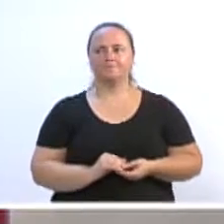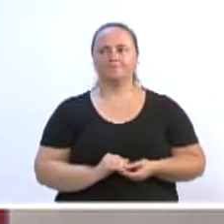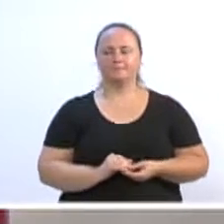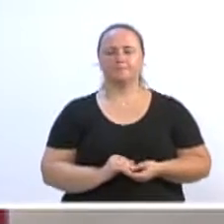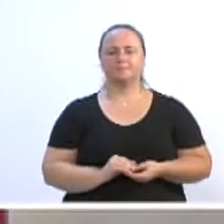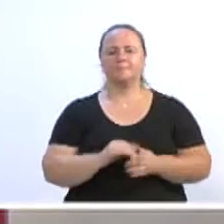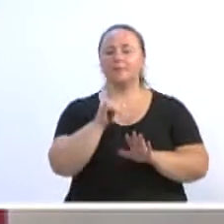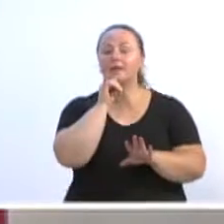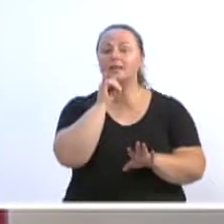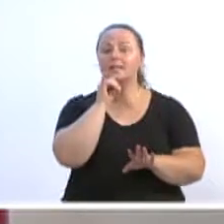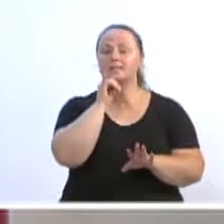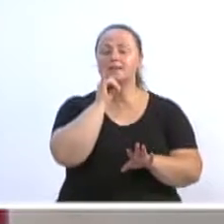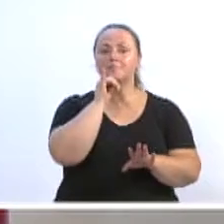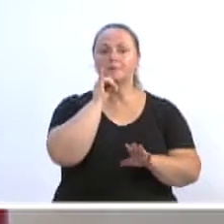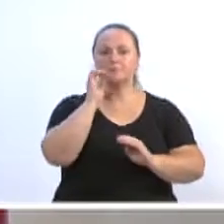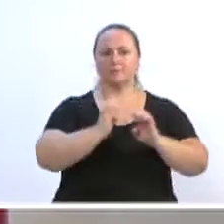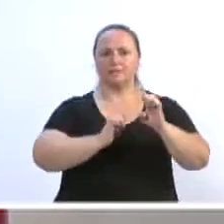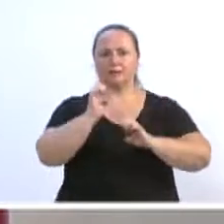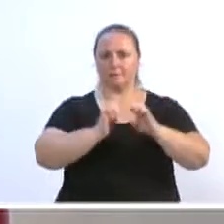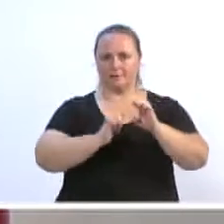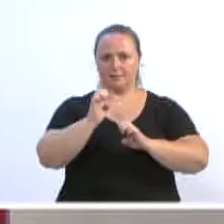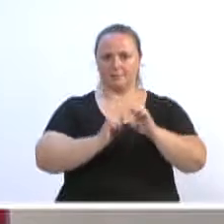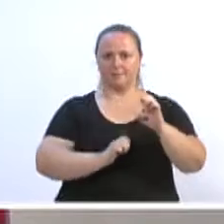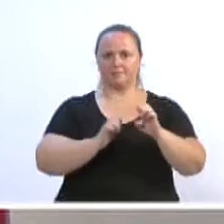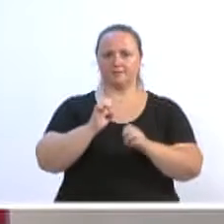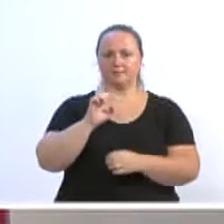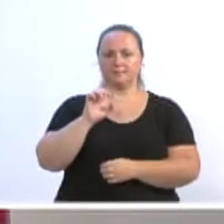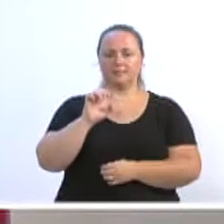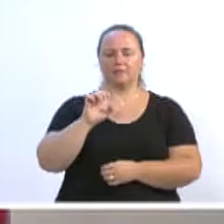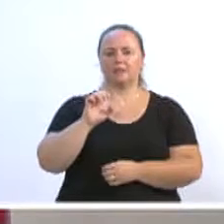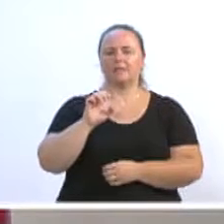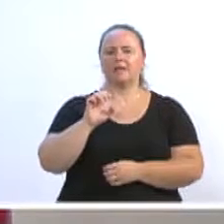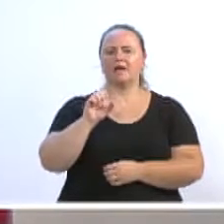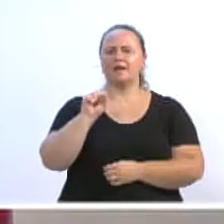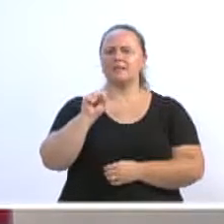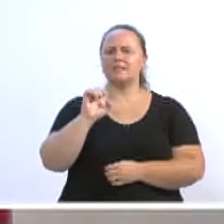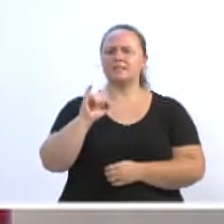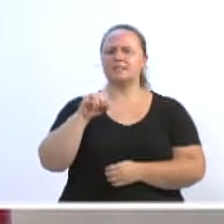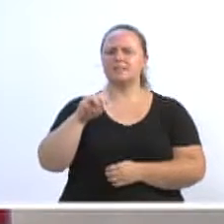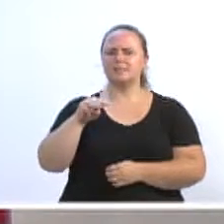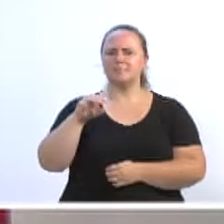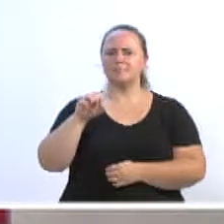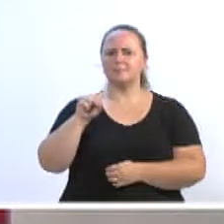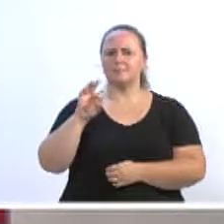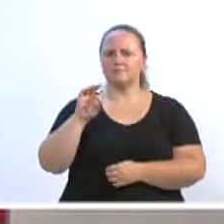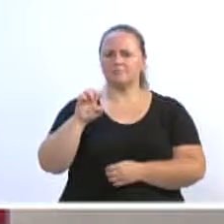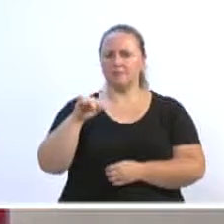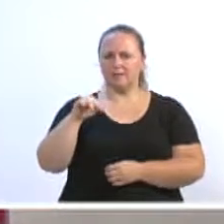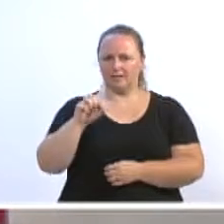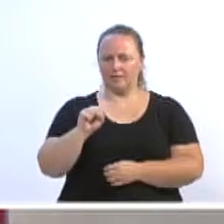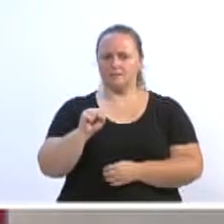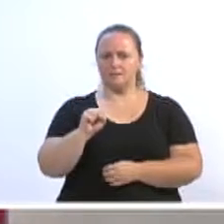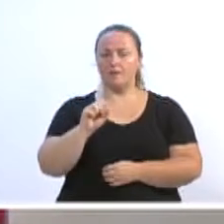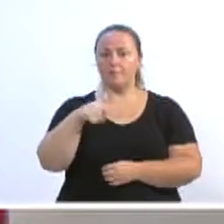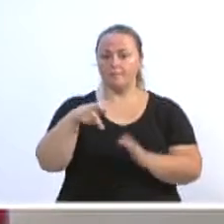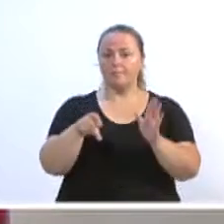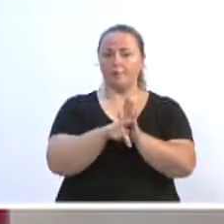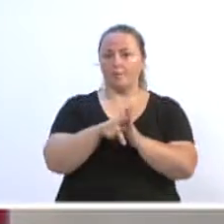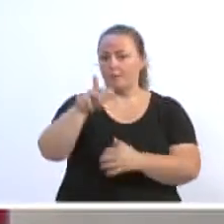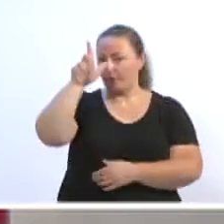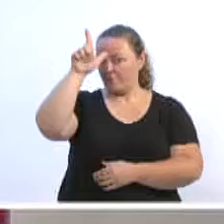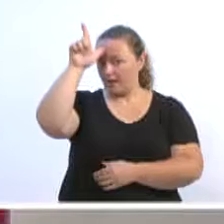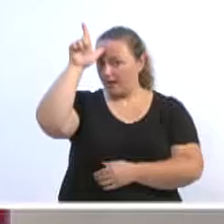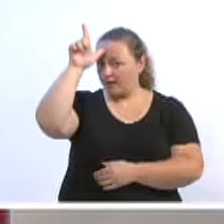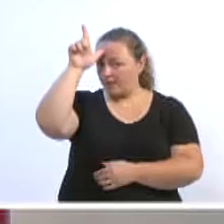Por exemplo, a empresa multinacional T-Systems, que é uma empresa alemã, mas multinacional, decidiu se instalar